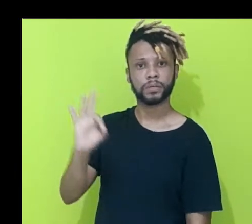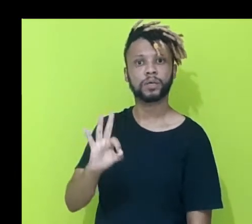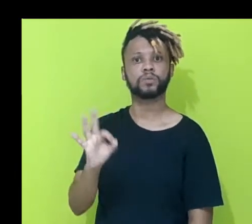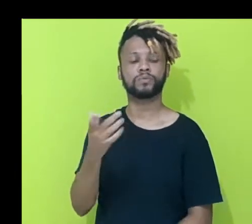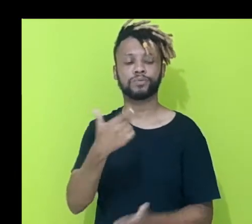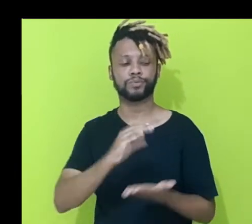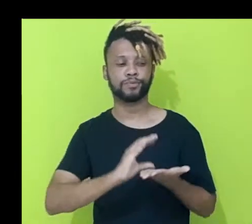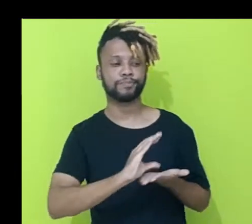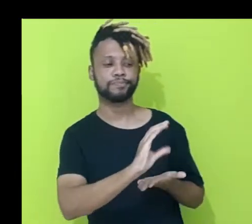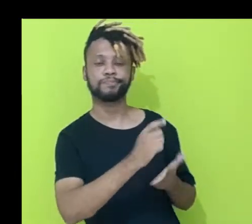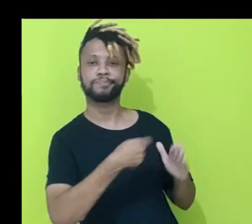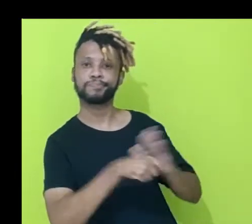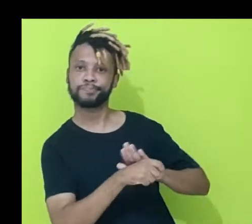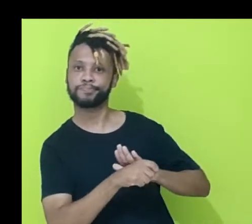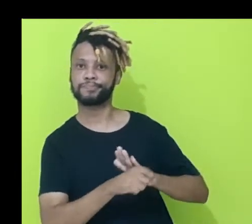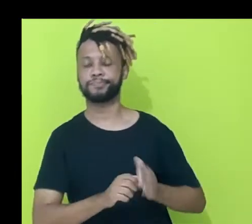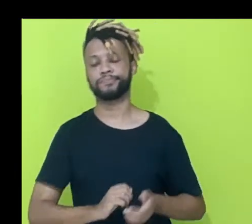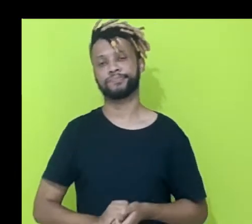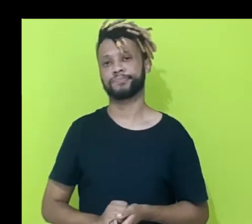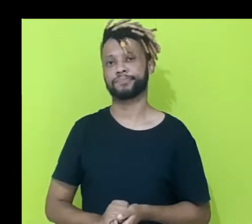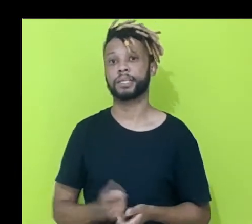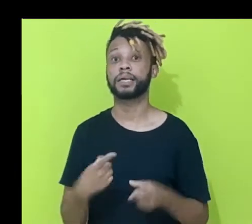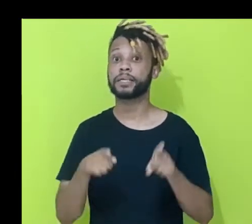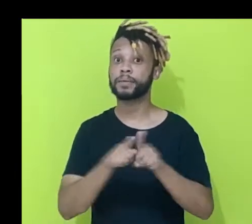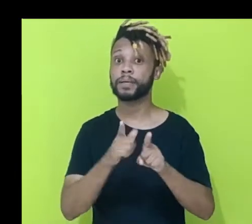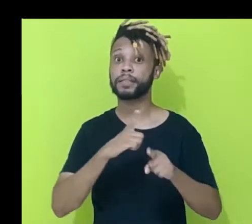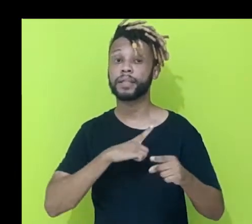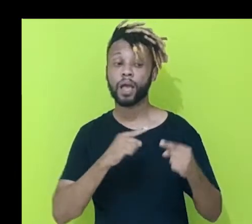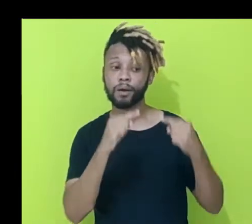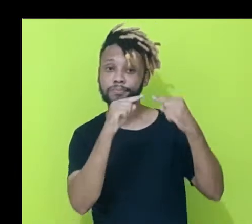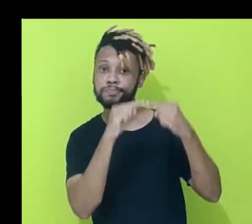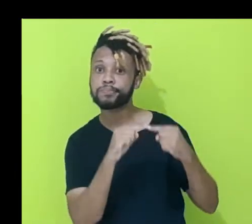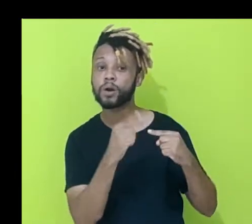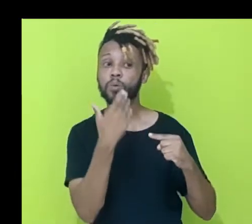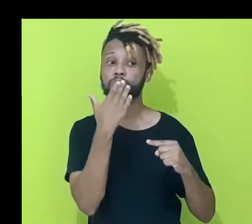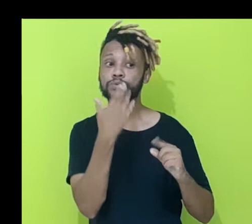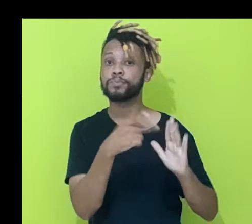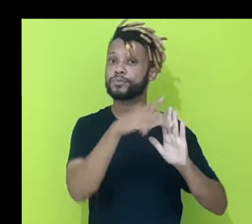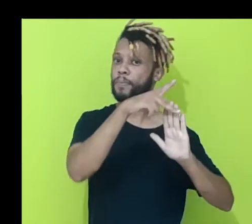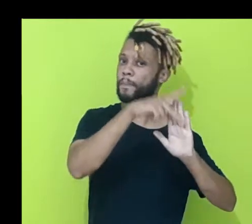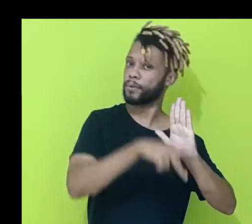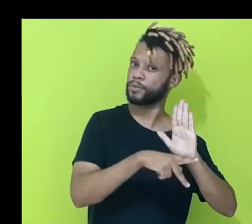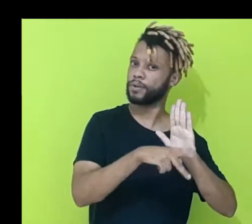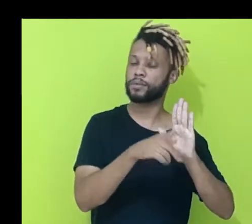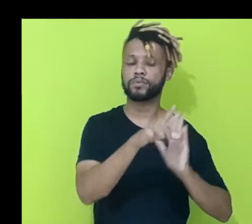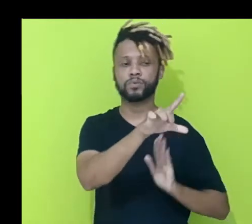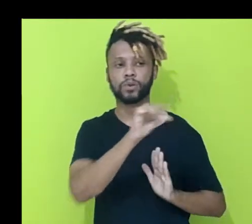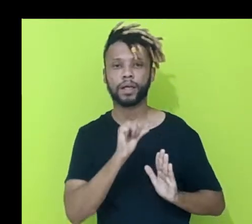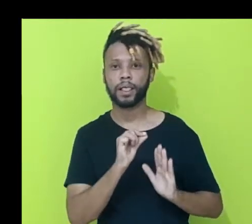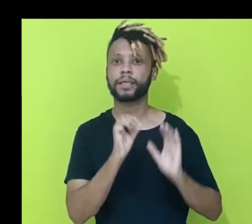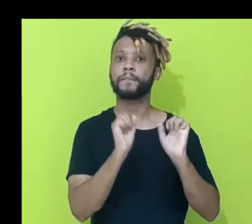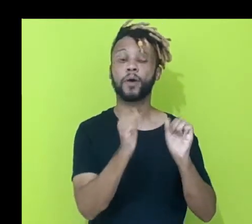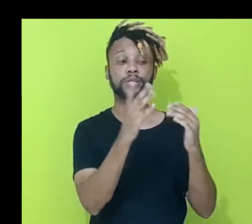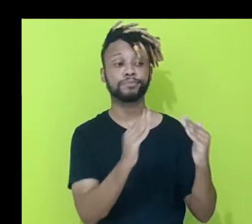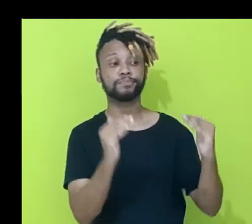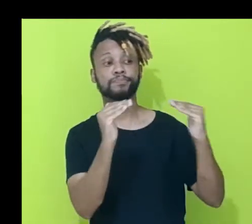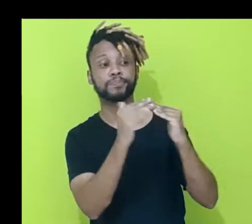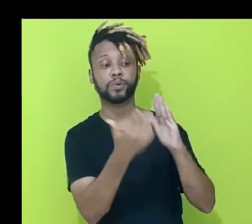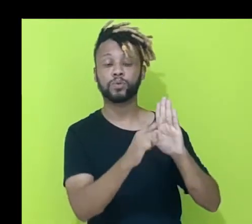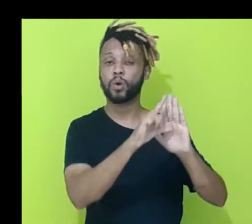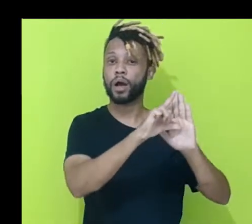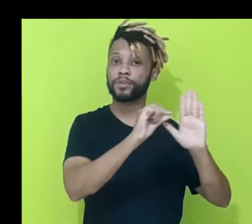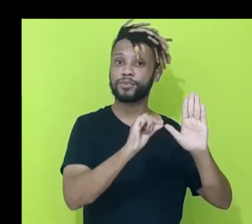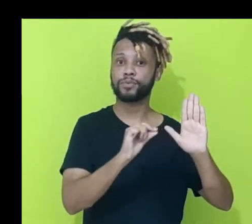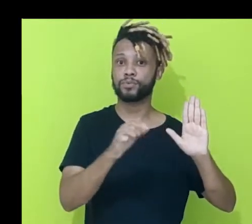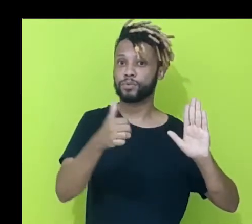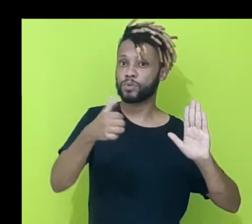valor investido, e isso tem relação com o enquadramento do projeto escolhido, que pode cair como o artigo 18